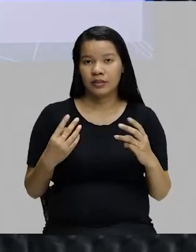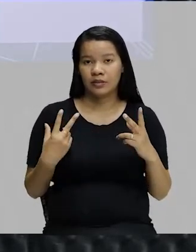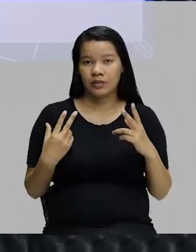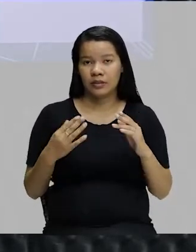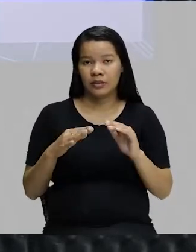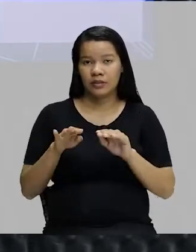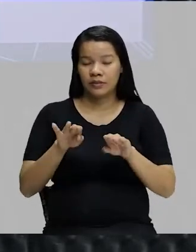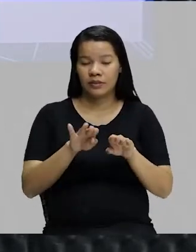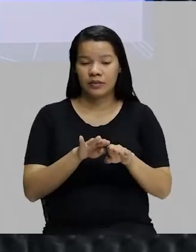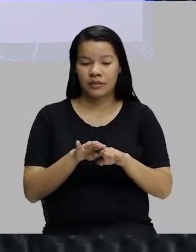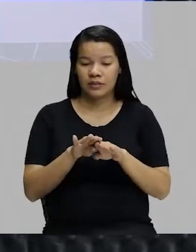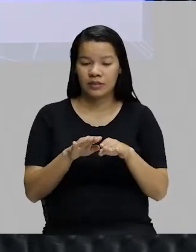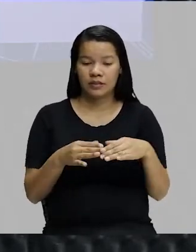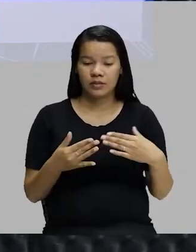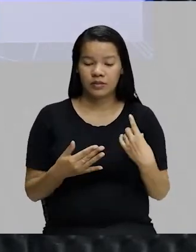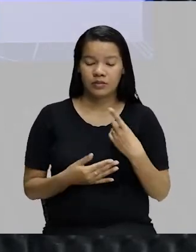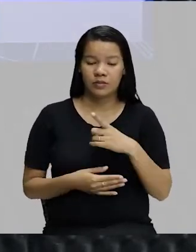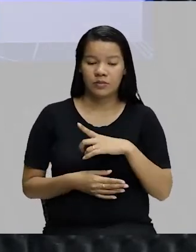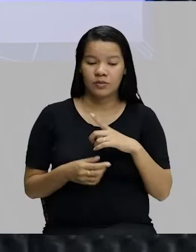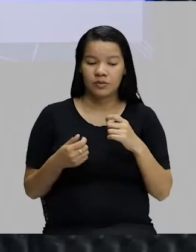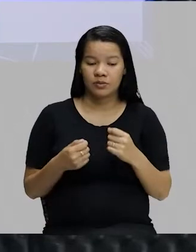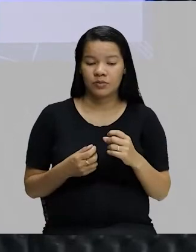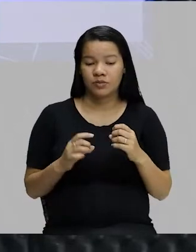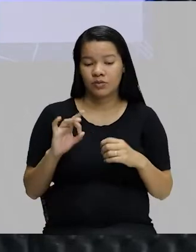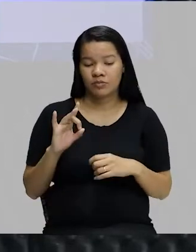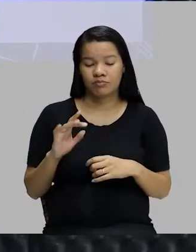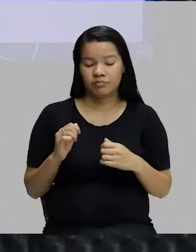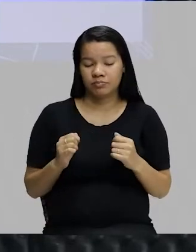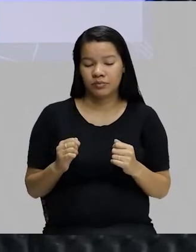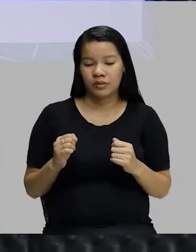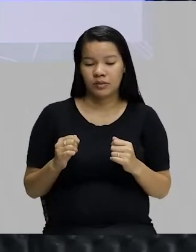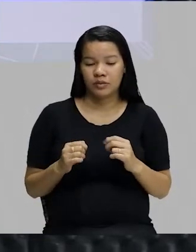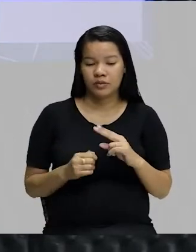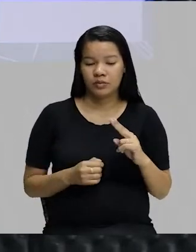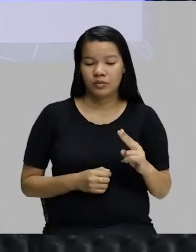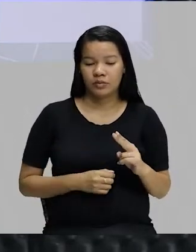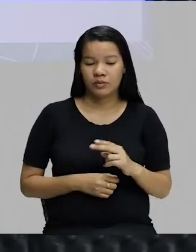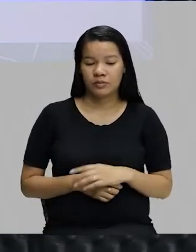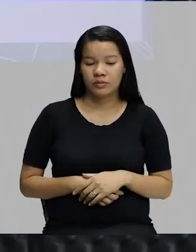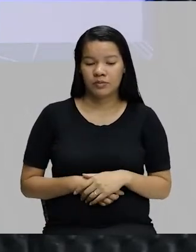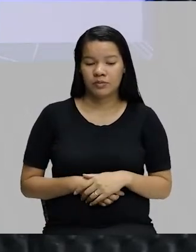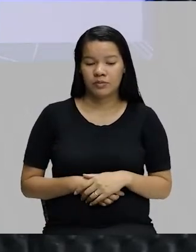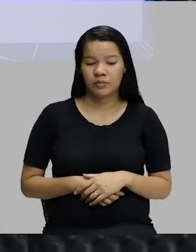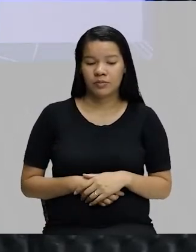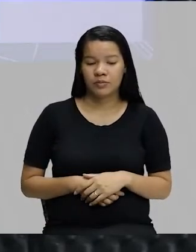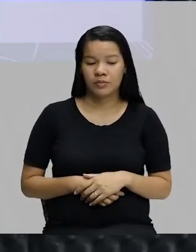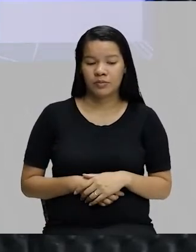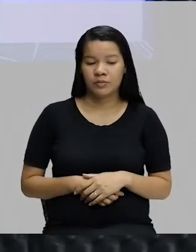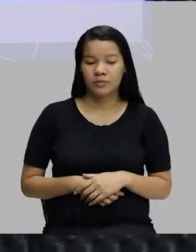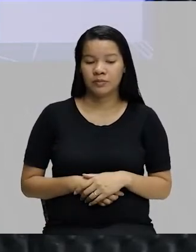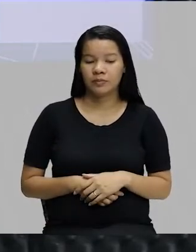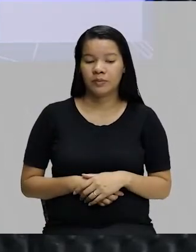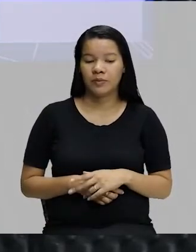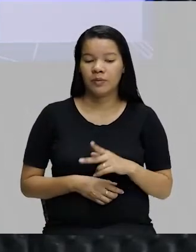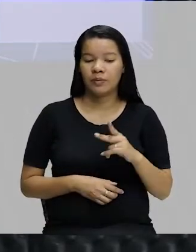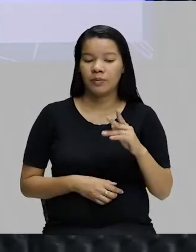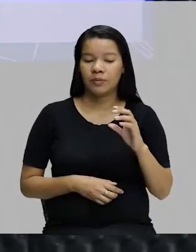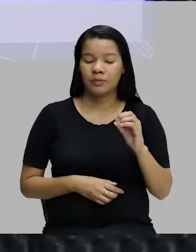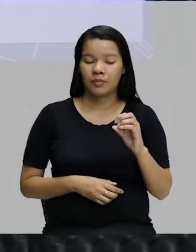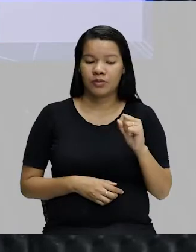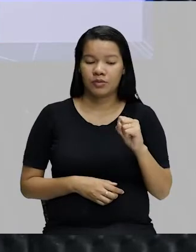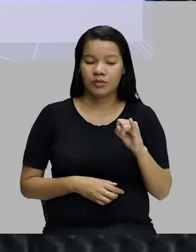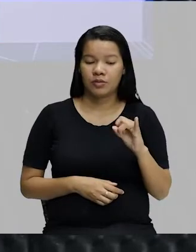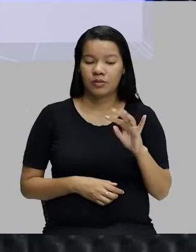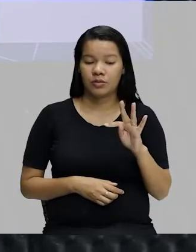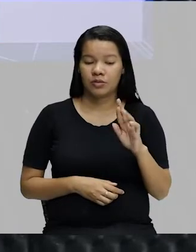equivalente. Então, aqui nós podemos, só pode ser o positron. Porque, olha só, turminha, 4 mais